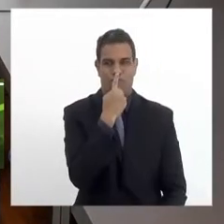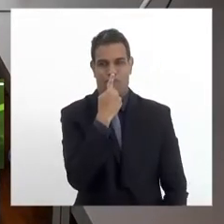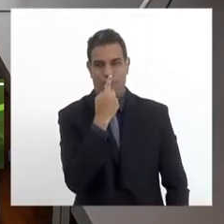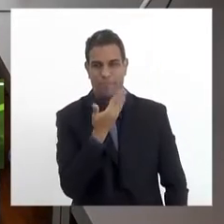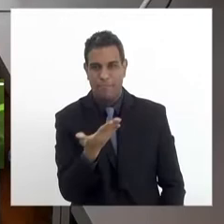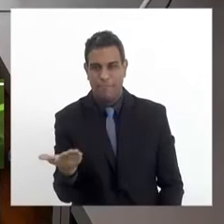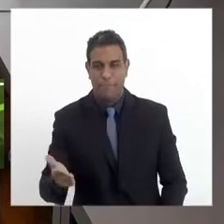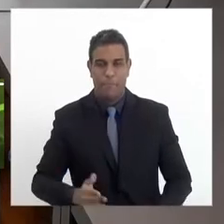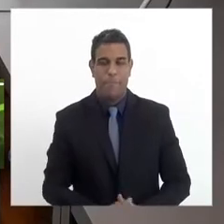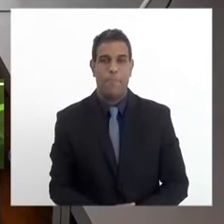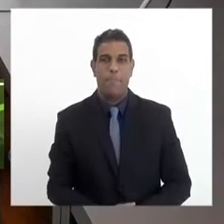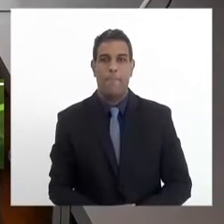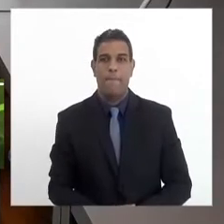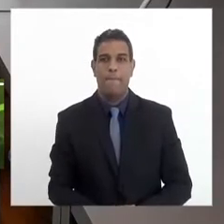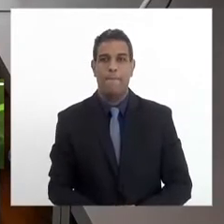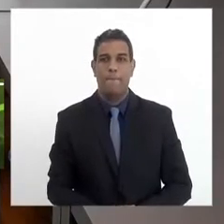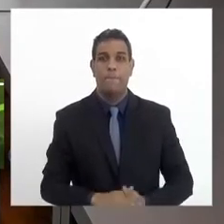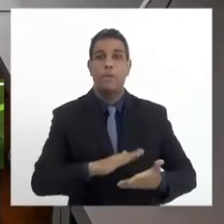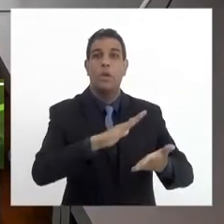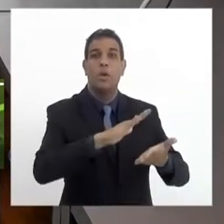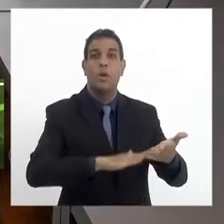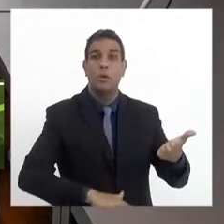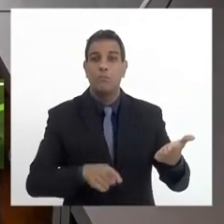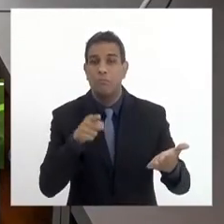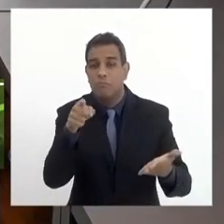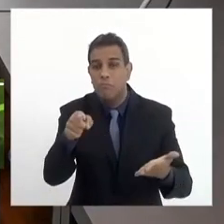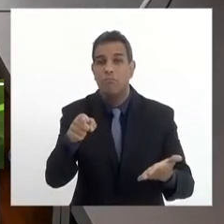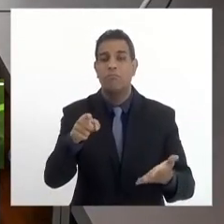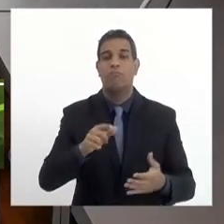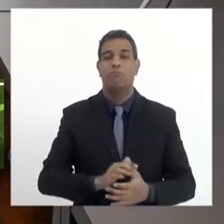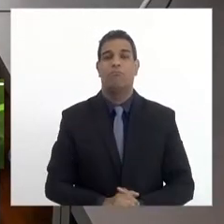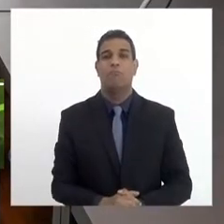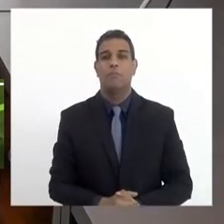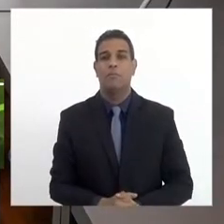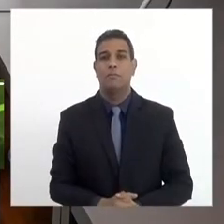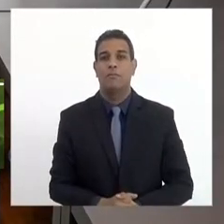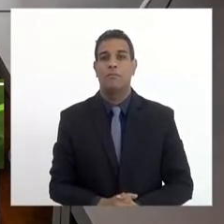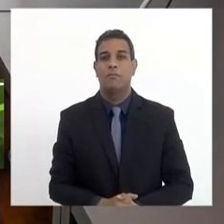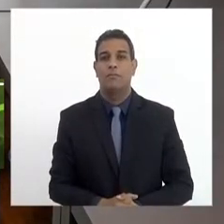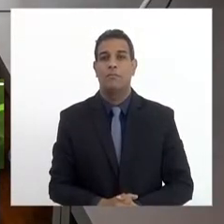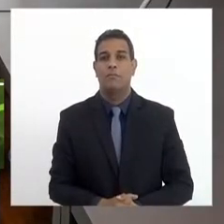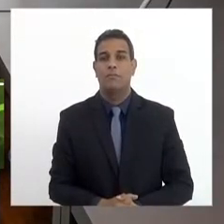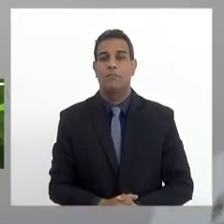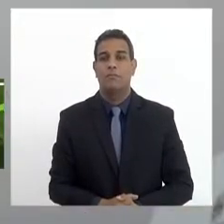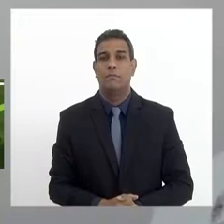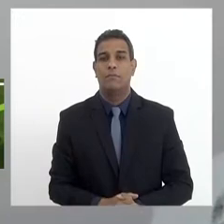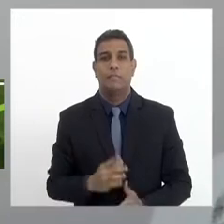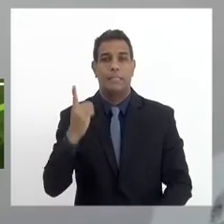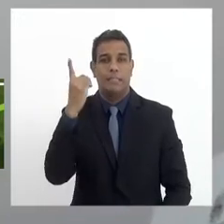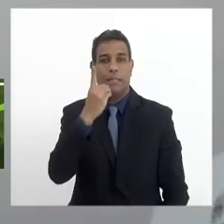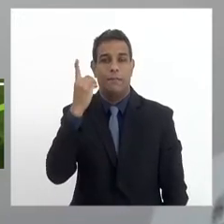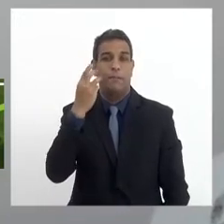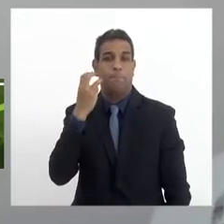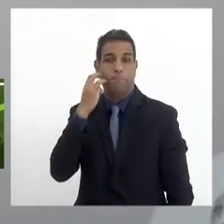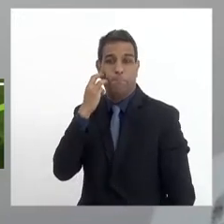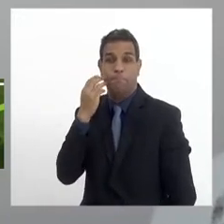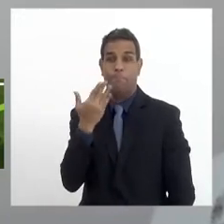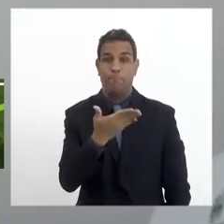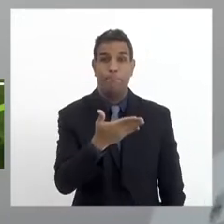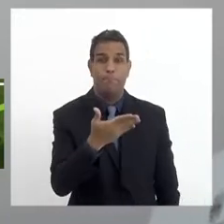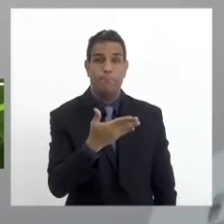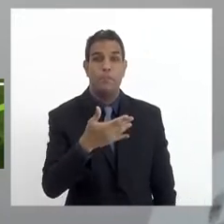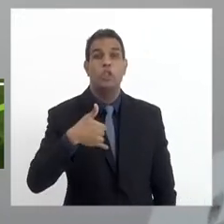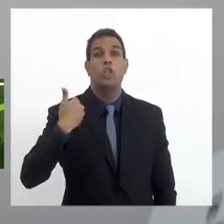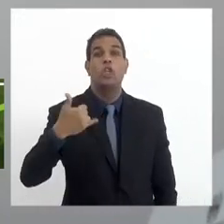em frente. Retirado. É uma criança, deputado Márcio? Deputado Valdeir. Não, curiosidade, é uma criança de que